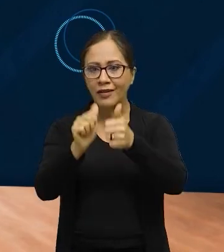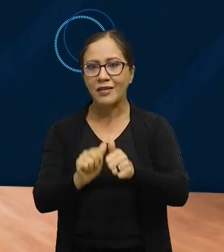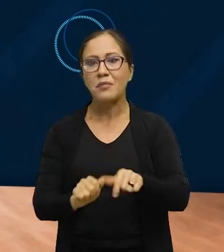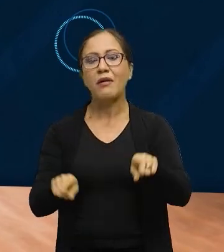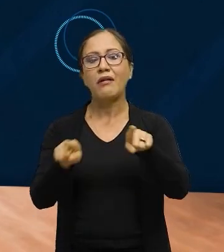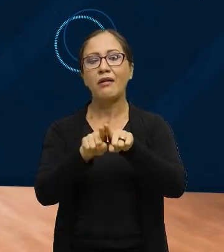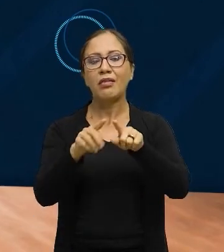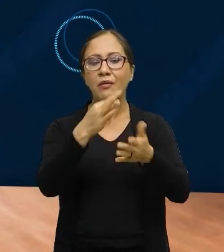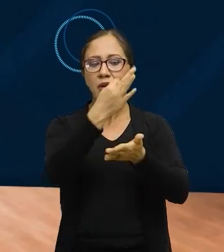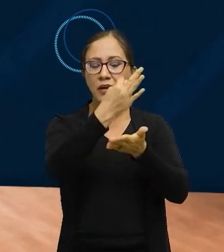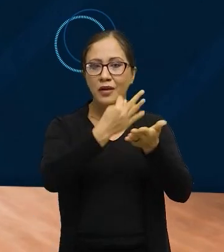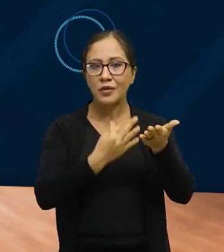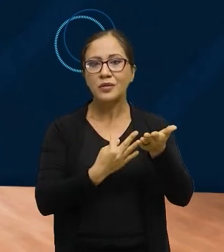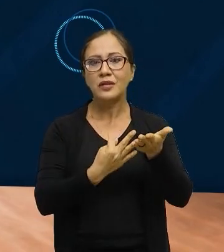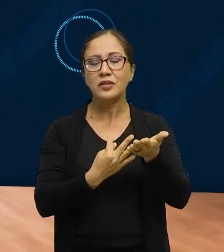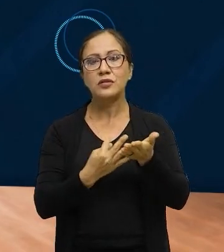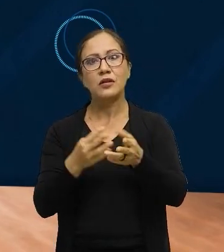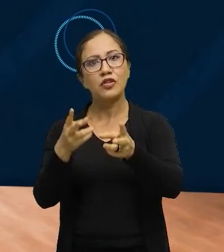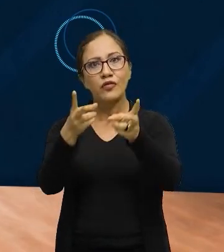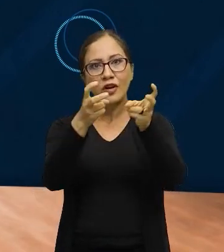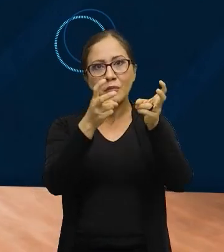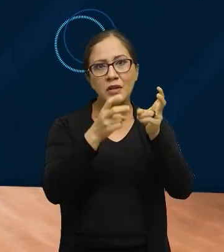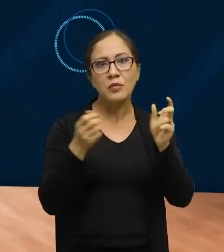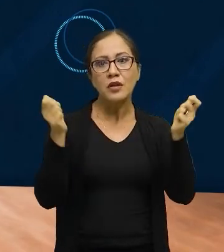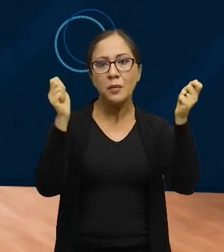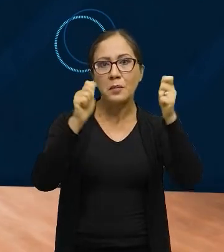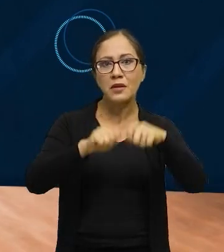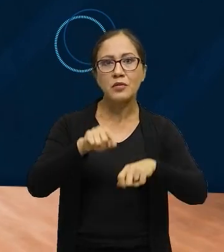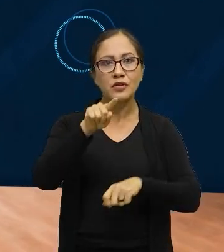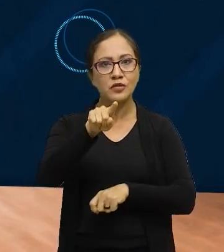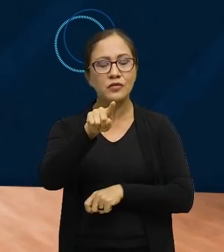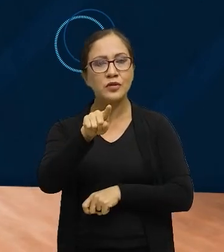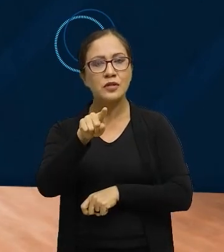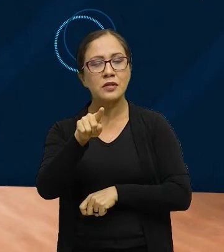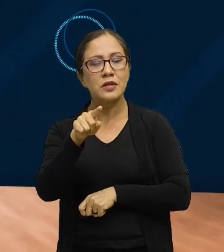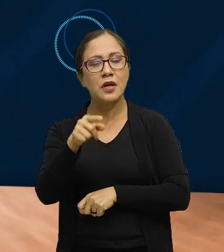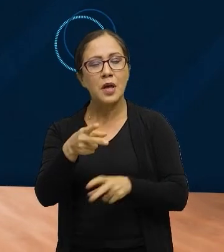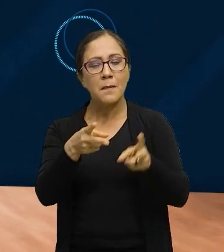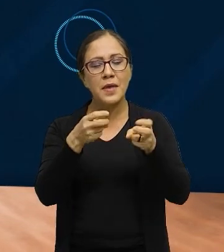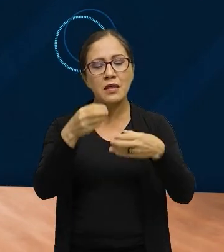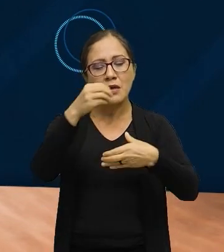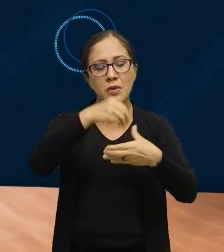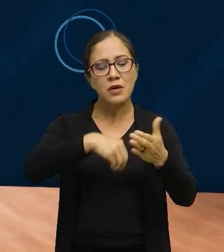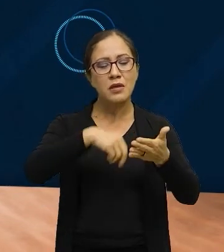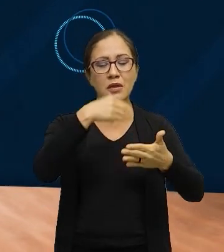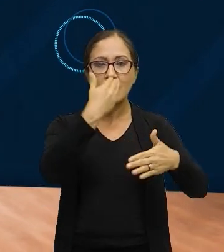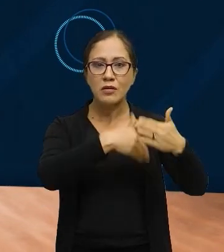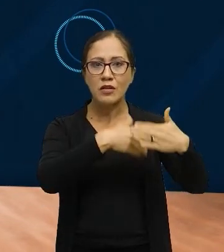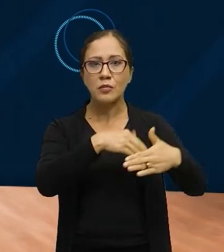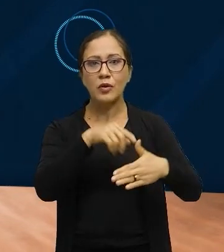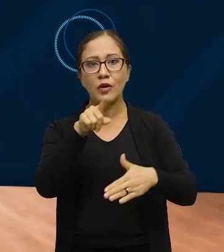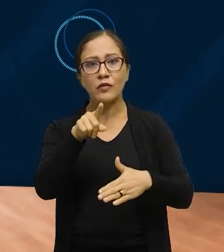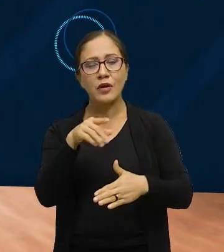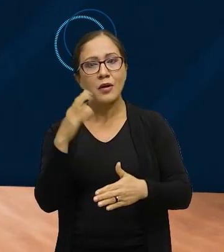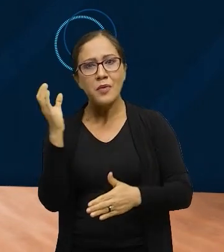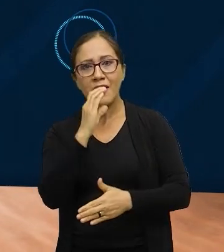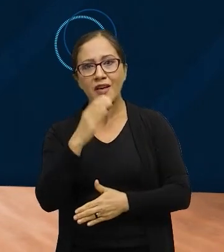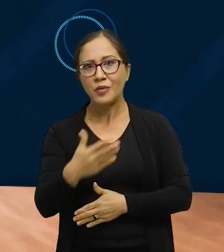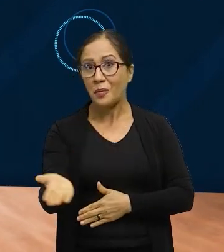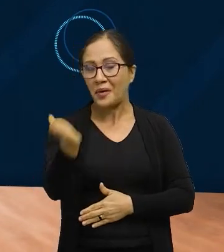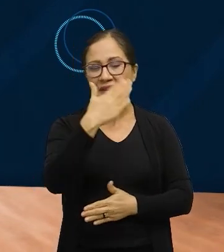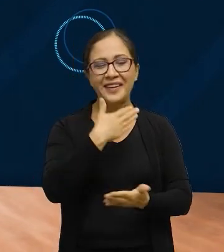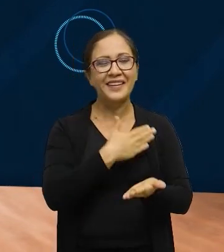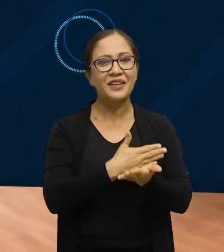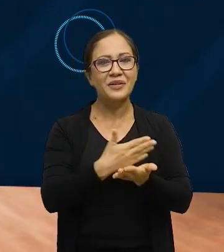textos. Então, a gente vai verificando as possibilidades de você fazer isso, uma prova, de uma forma bem rápida. Então, vamos